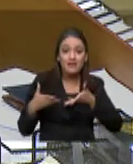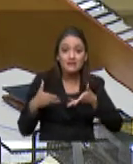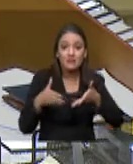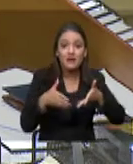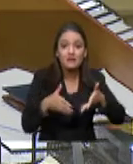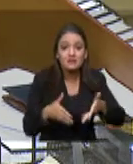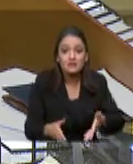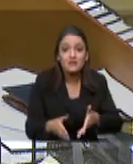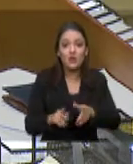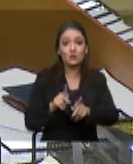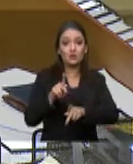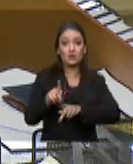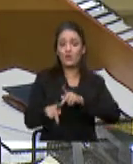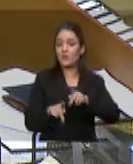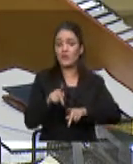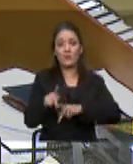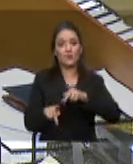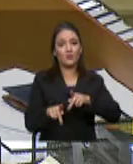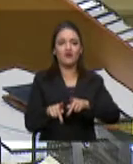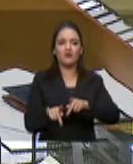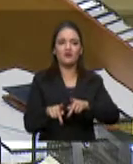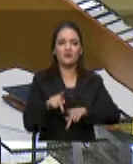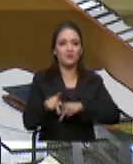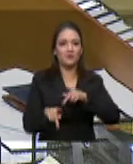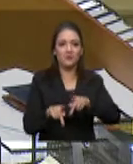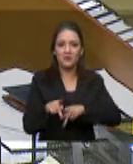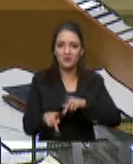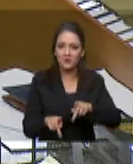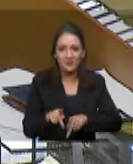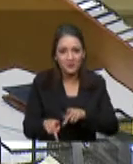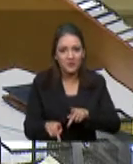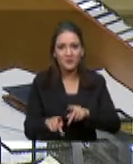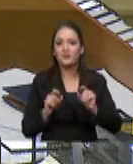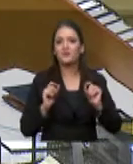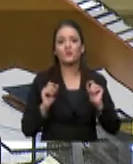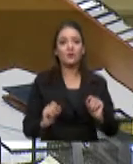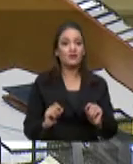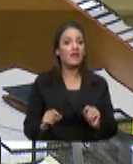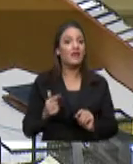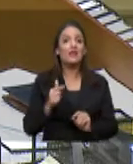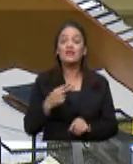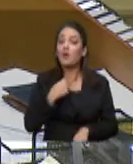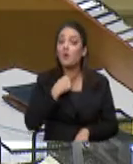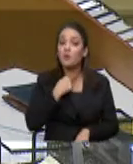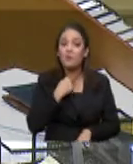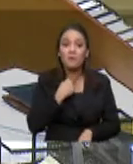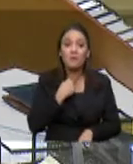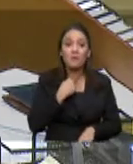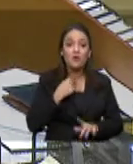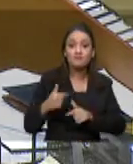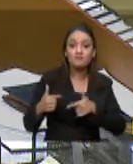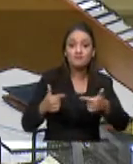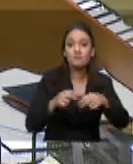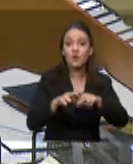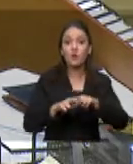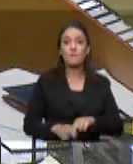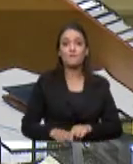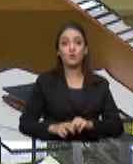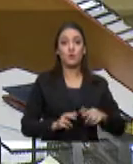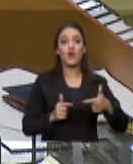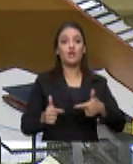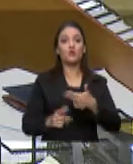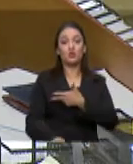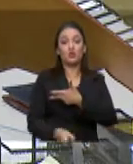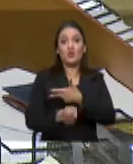popular em conselho, ela é insuscetível de alteração por ato unilateral do Poder Executivo.